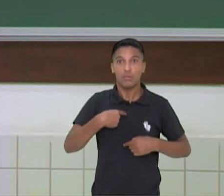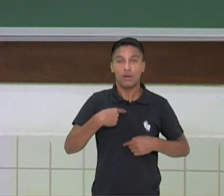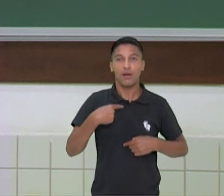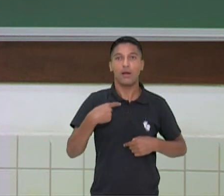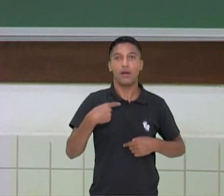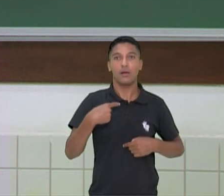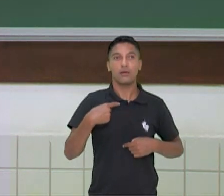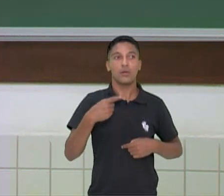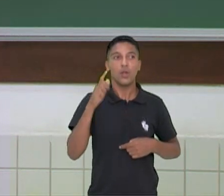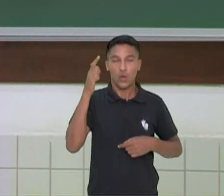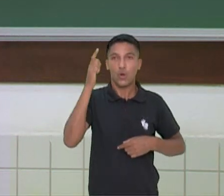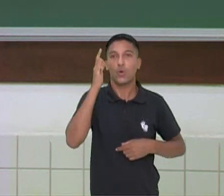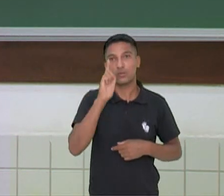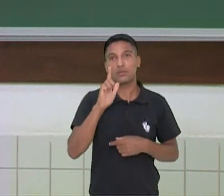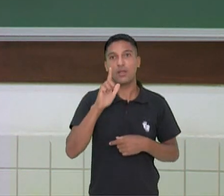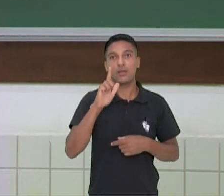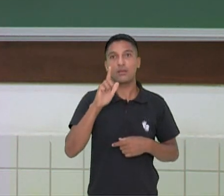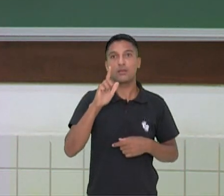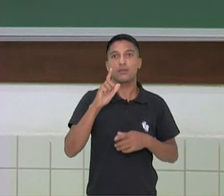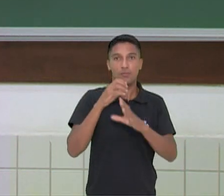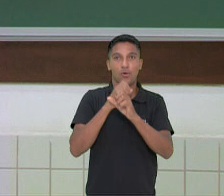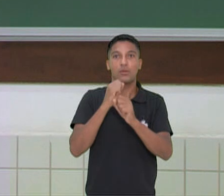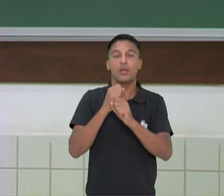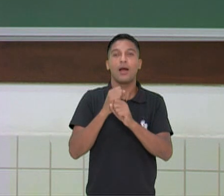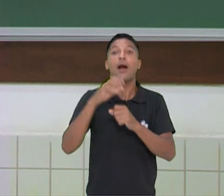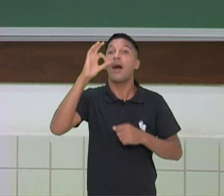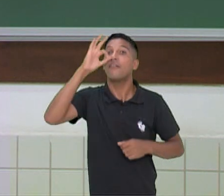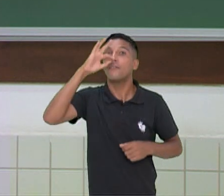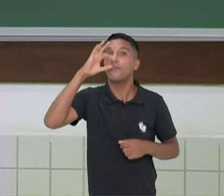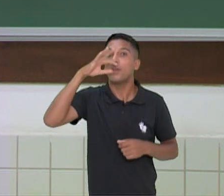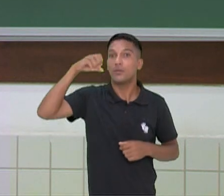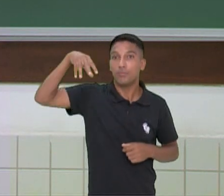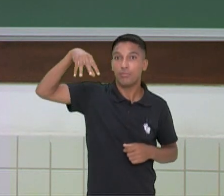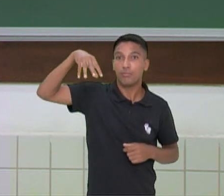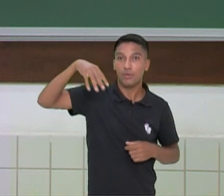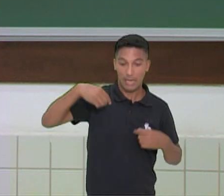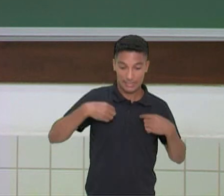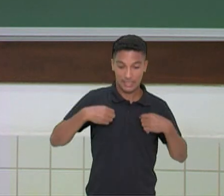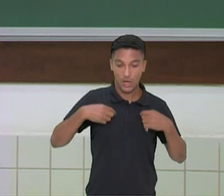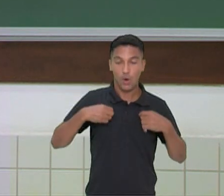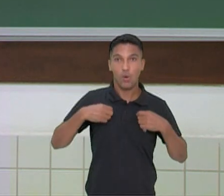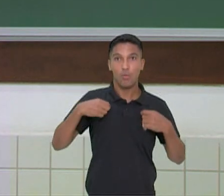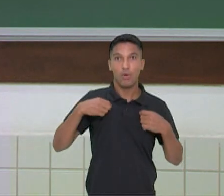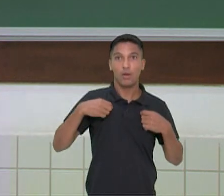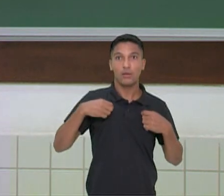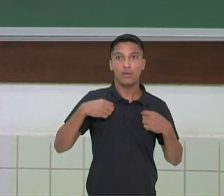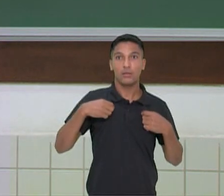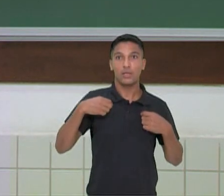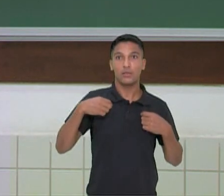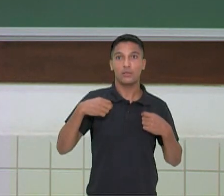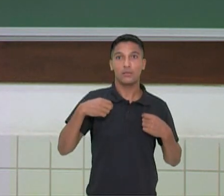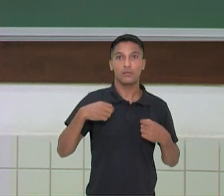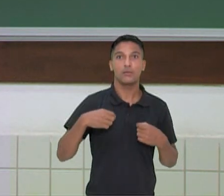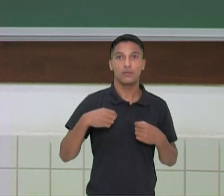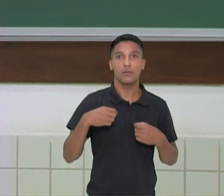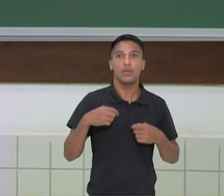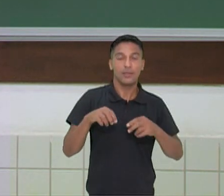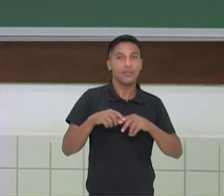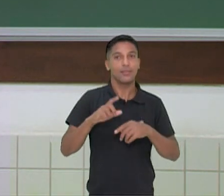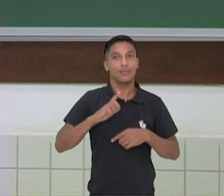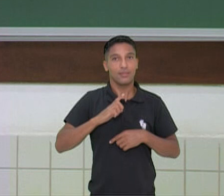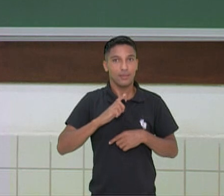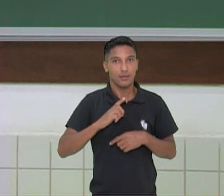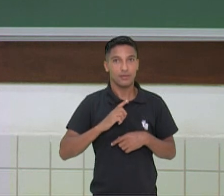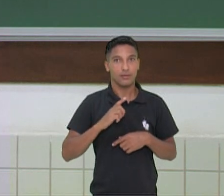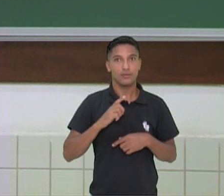toca com a espada nesses né nessa parte do uniforme que vale o ponto né fecha um circuito